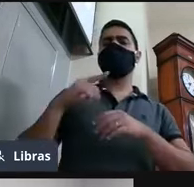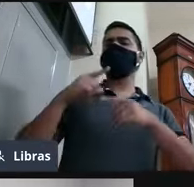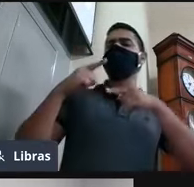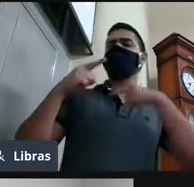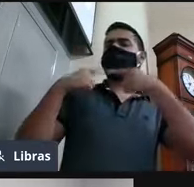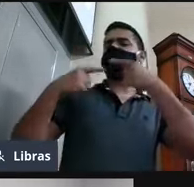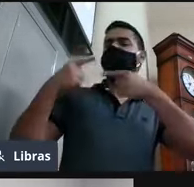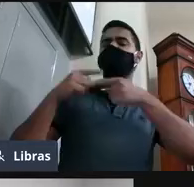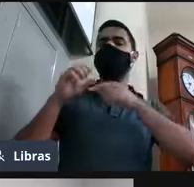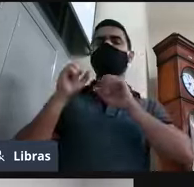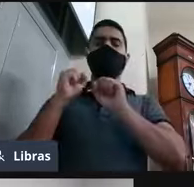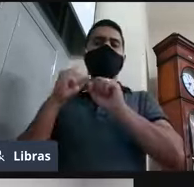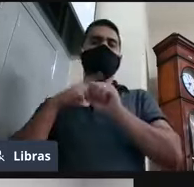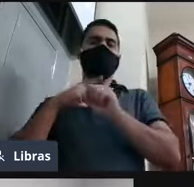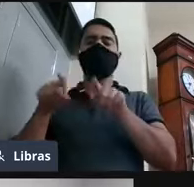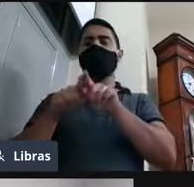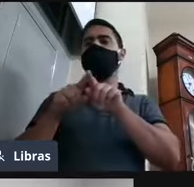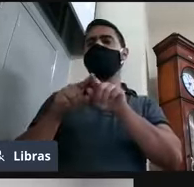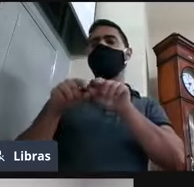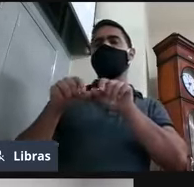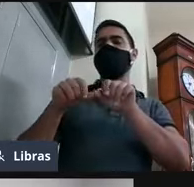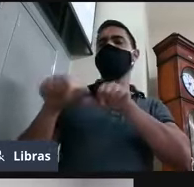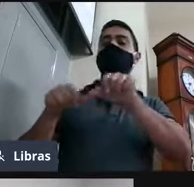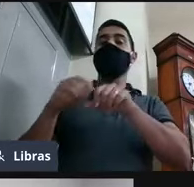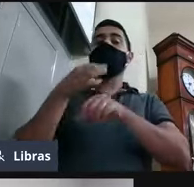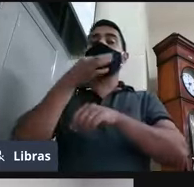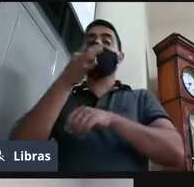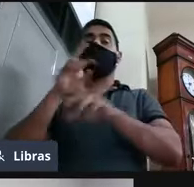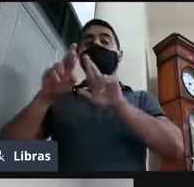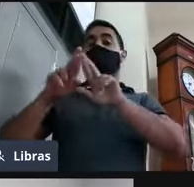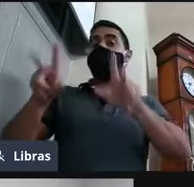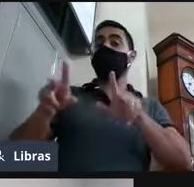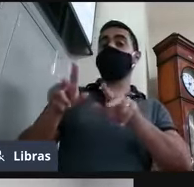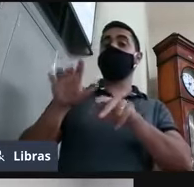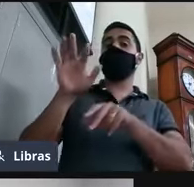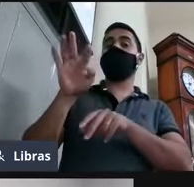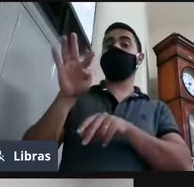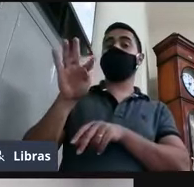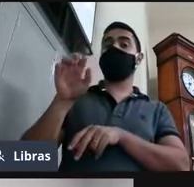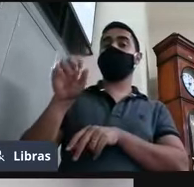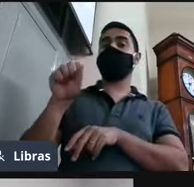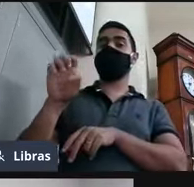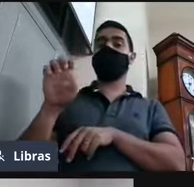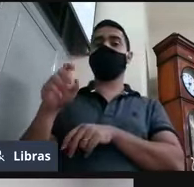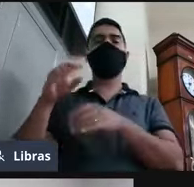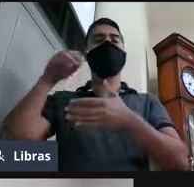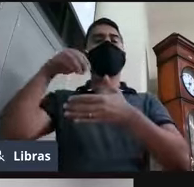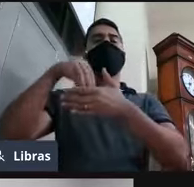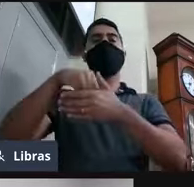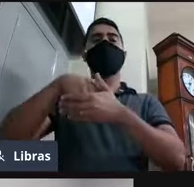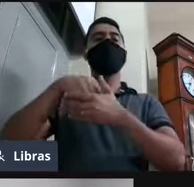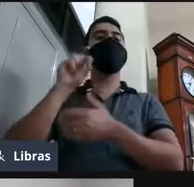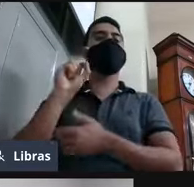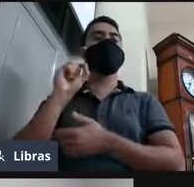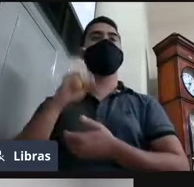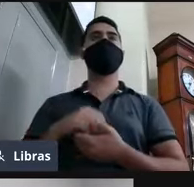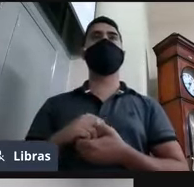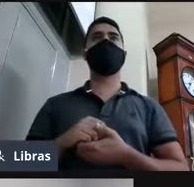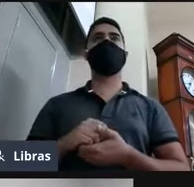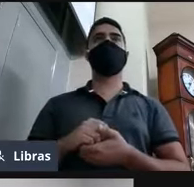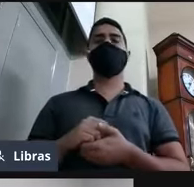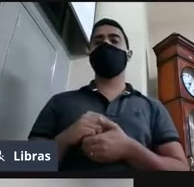fatos, que se possa ser capaz de reverter o parecer do Tribunal de Contas do Estado. Vote, ante o exposto, pela